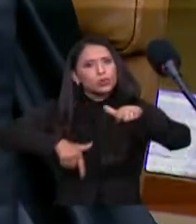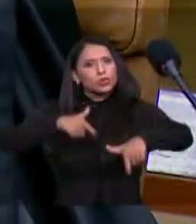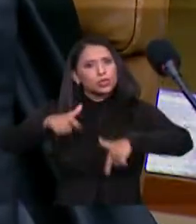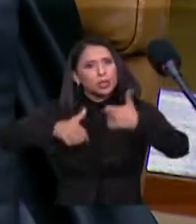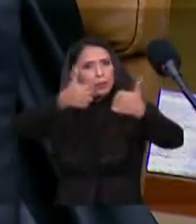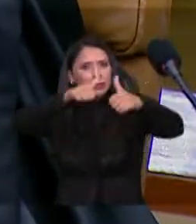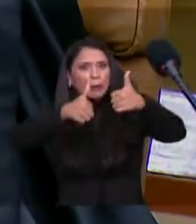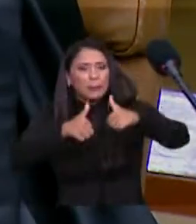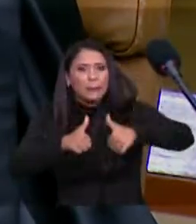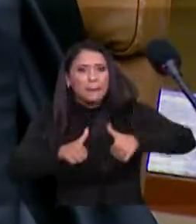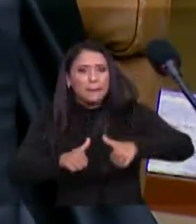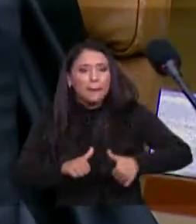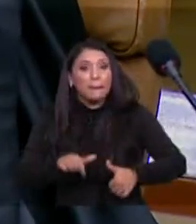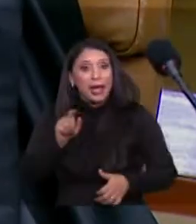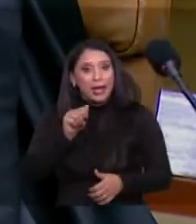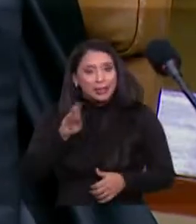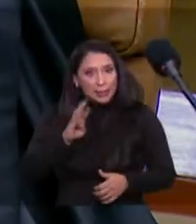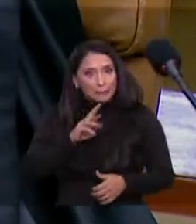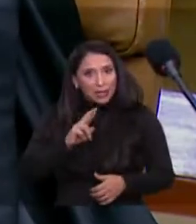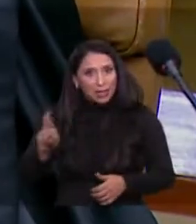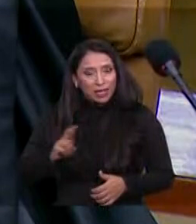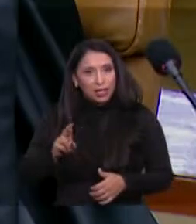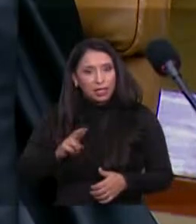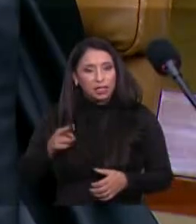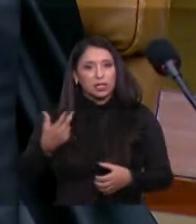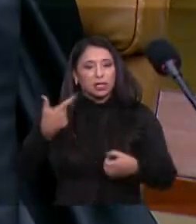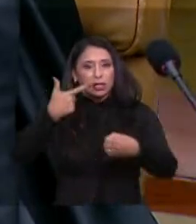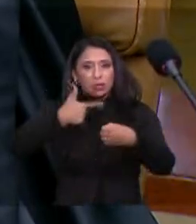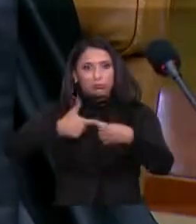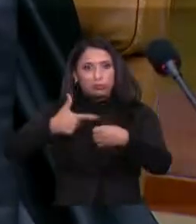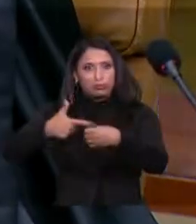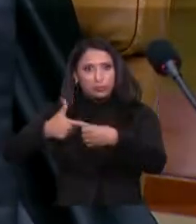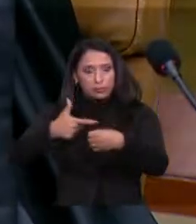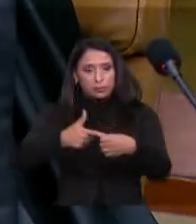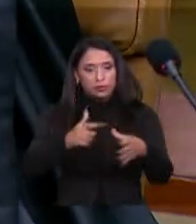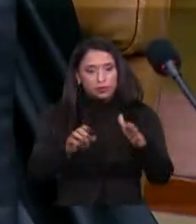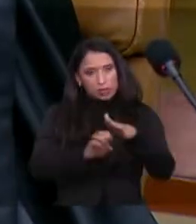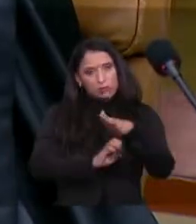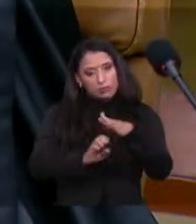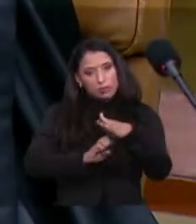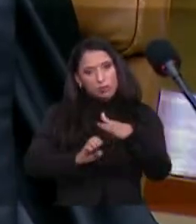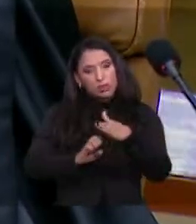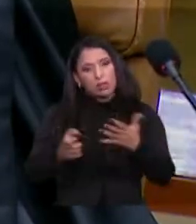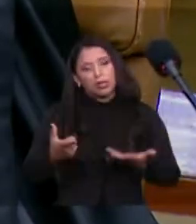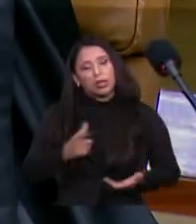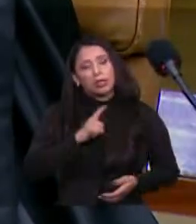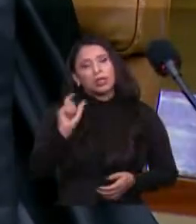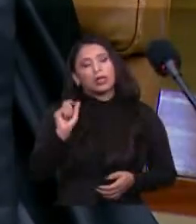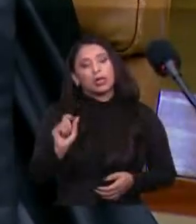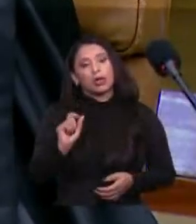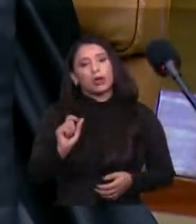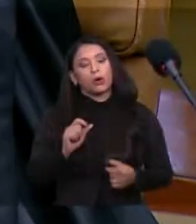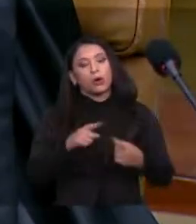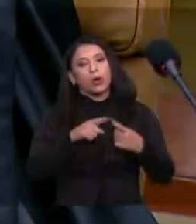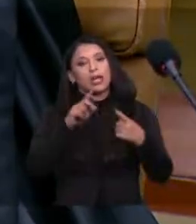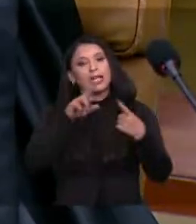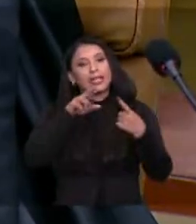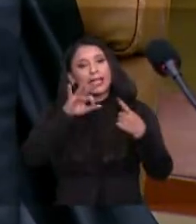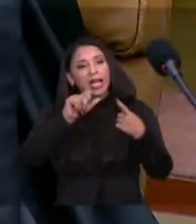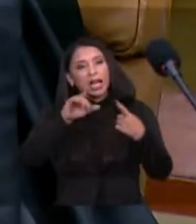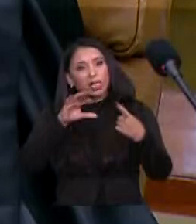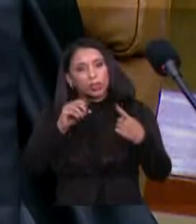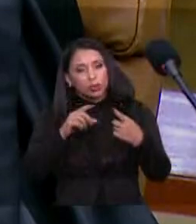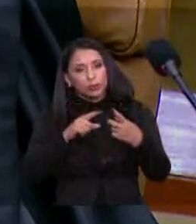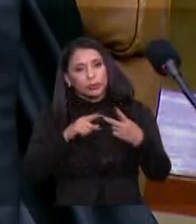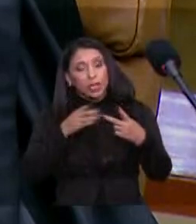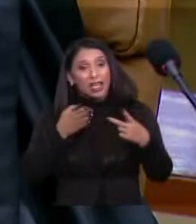de averiguação da própria BR Distribuidora a registro de entrada do colaborador Ricardo Ribeiro Pessoa